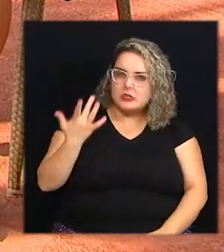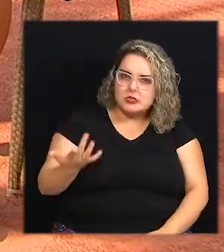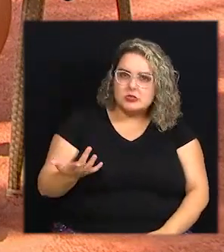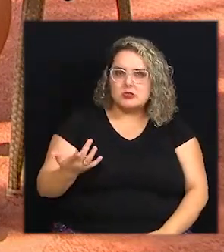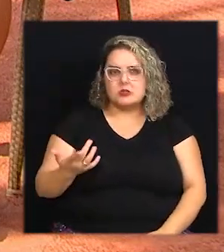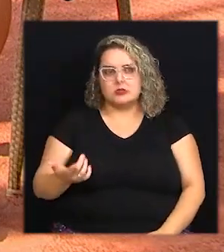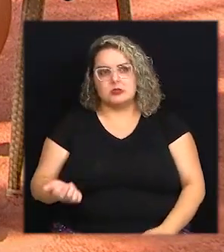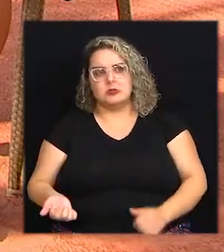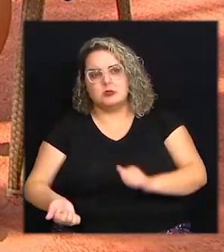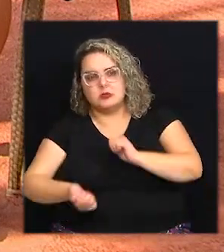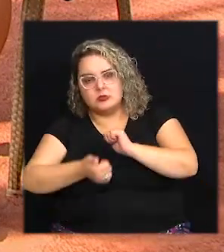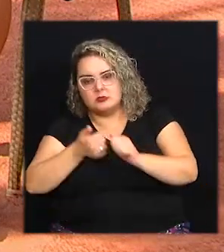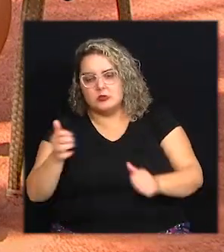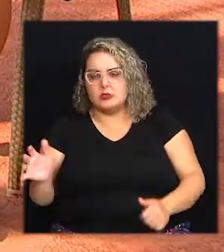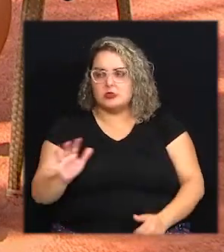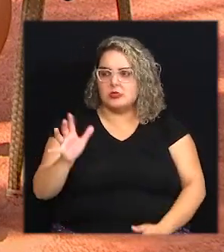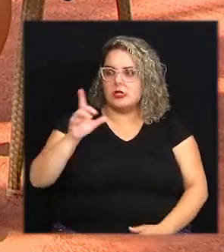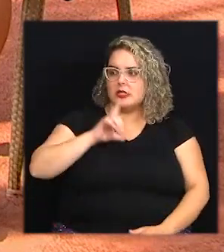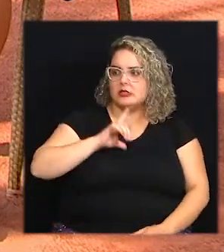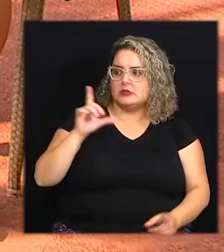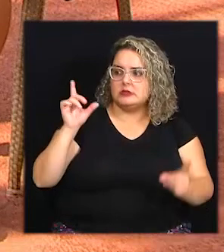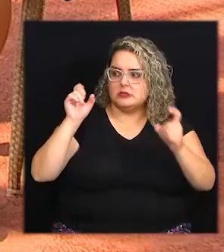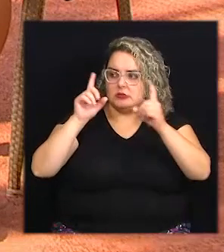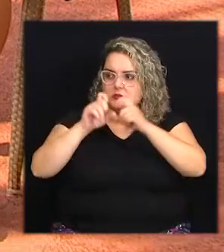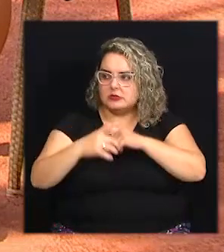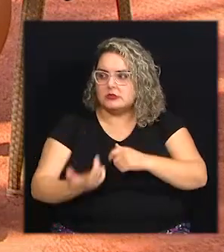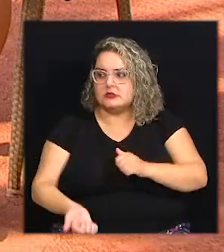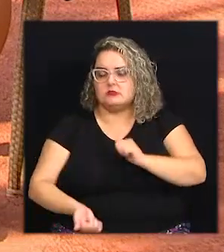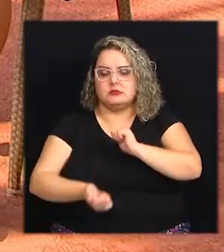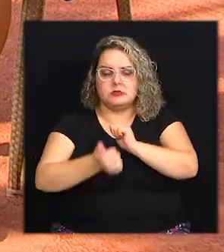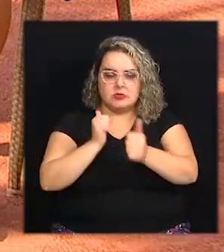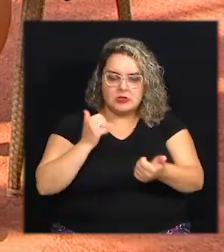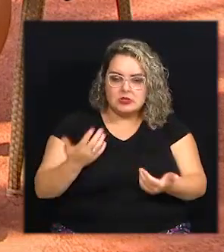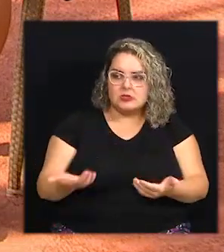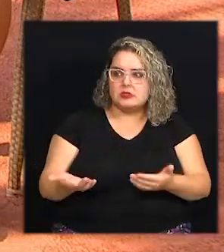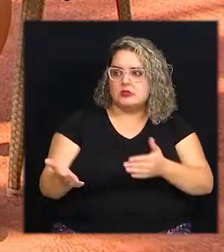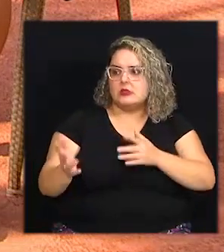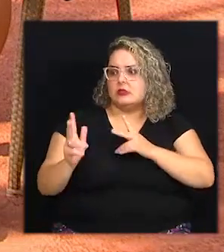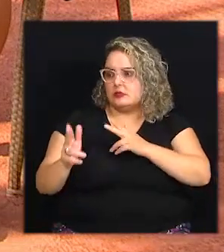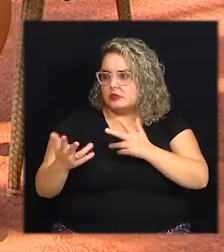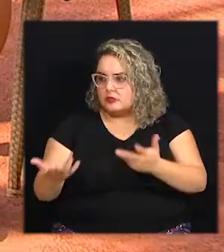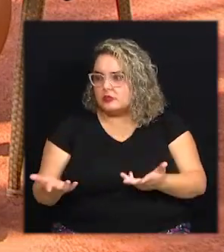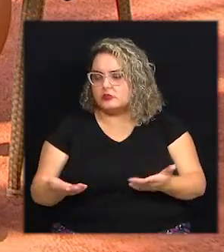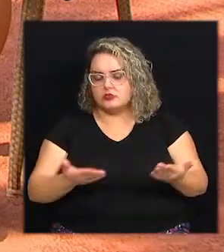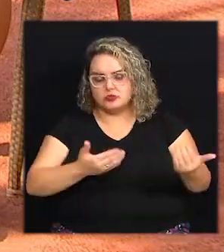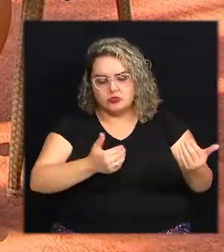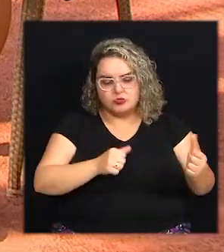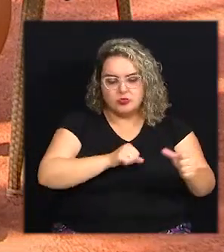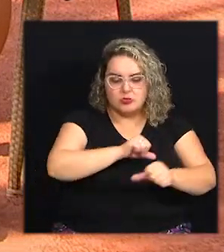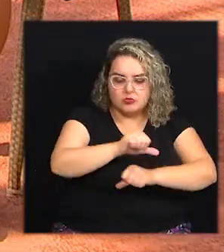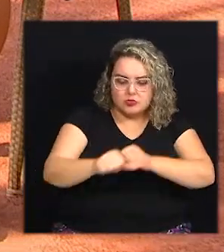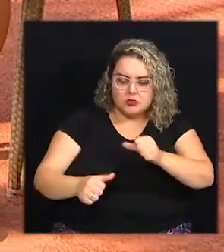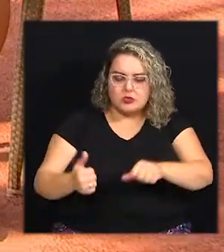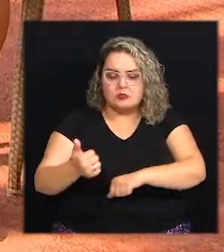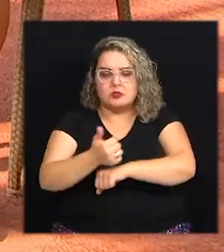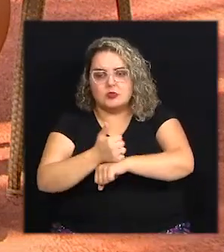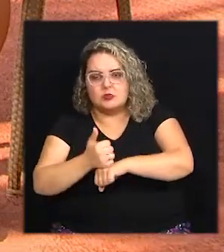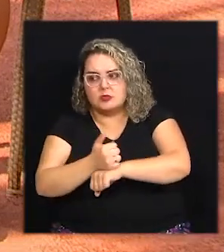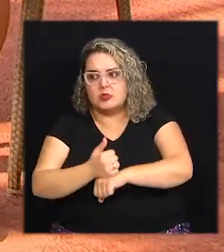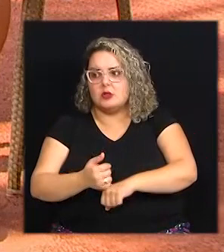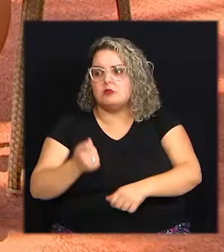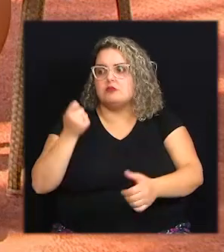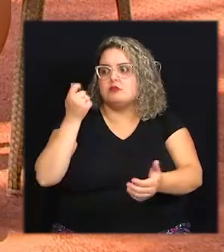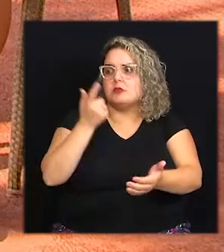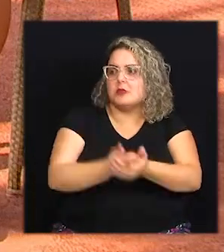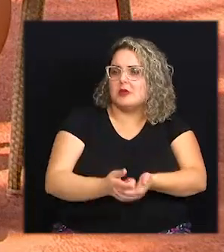mais? Você acha que ainda é um esporte caro? Tem dificuldade para esse atleta que está nesse momento, que nem você está, do juvenil para o